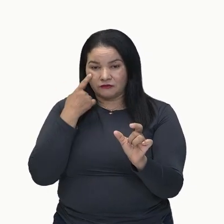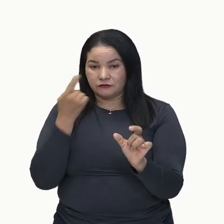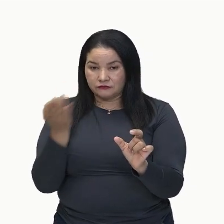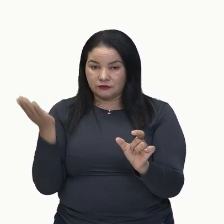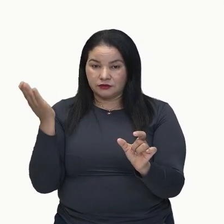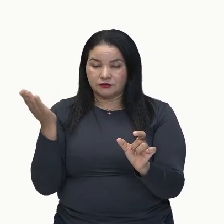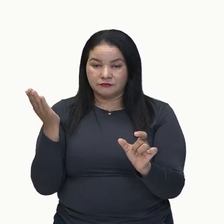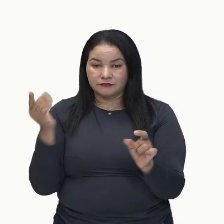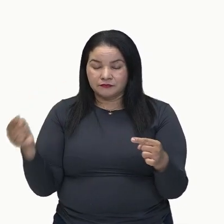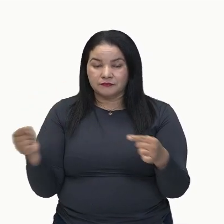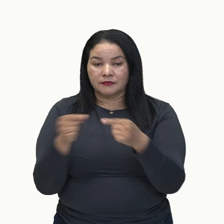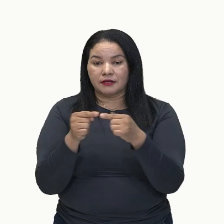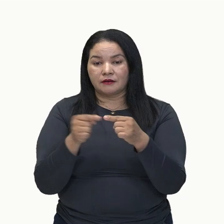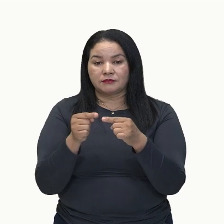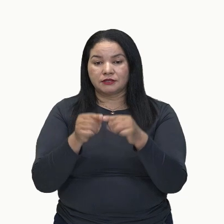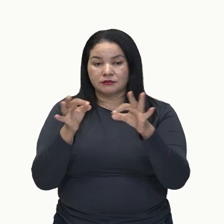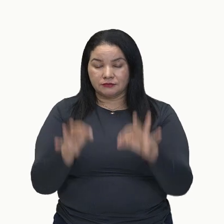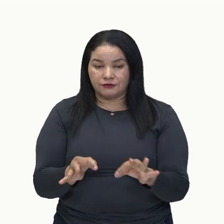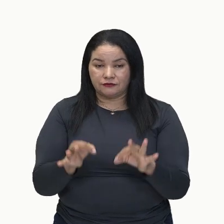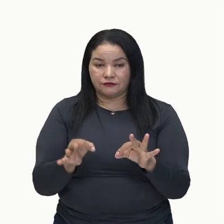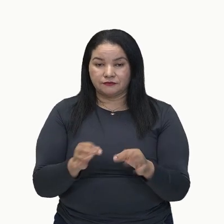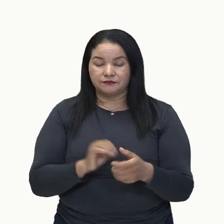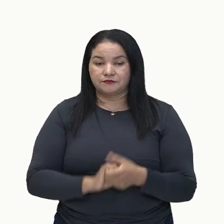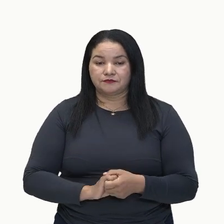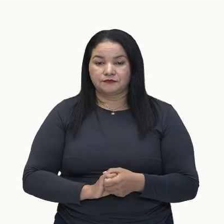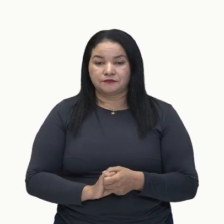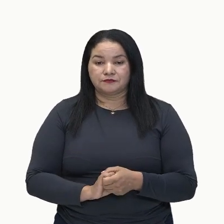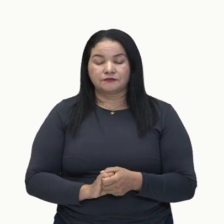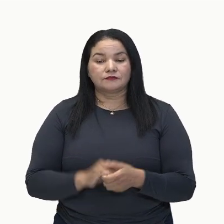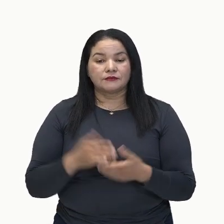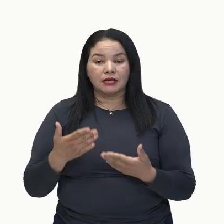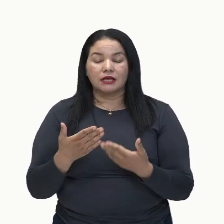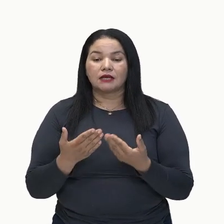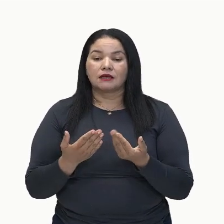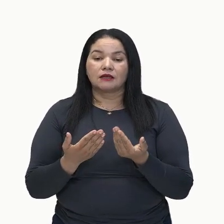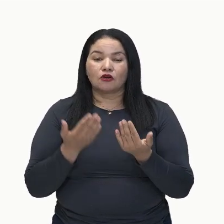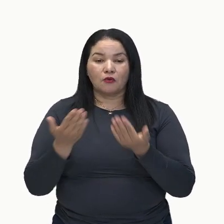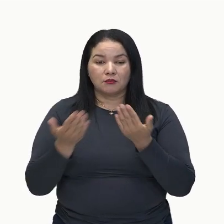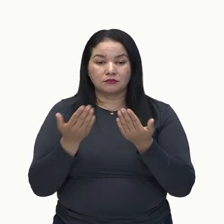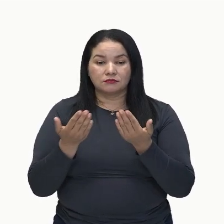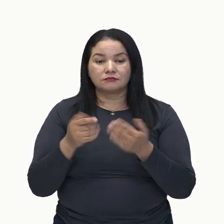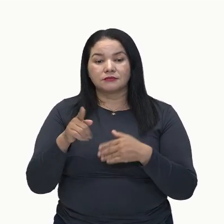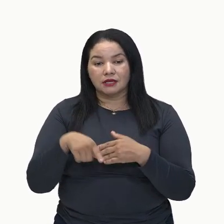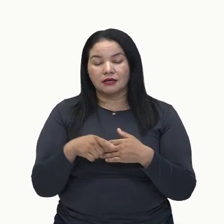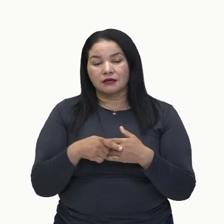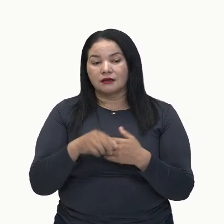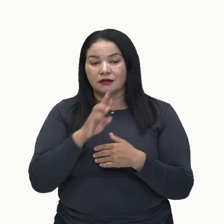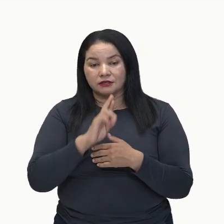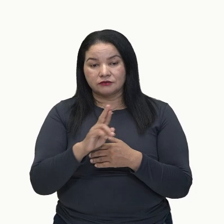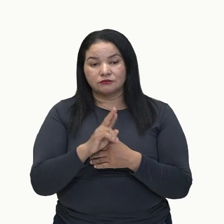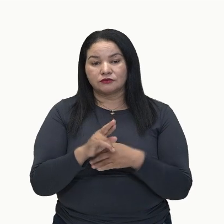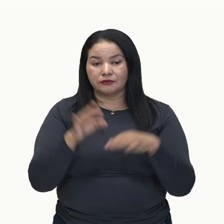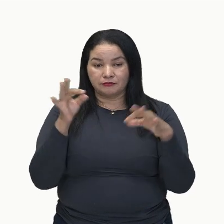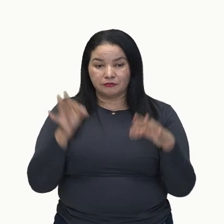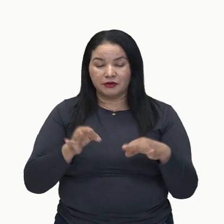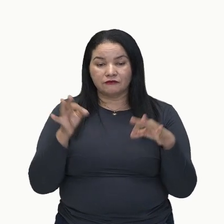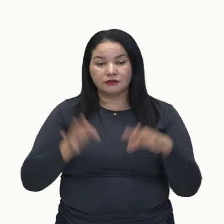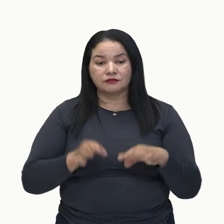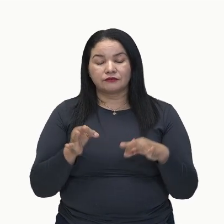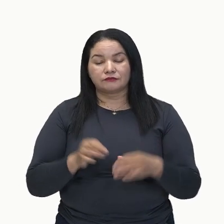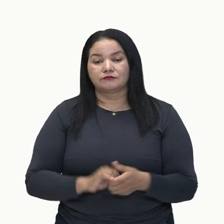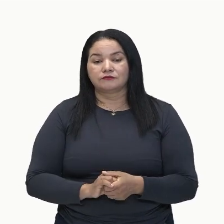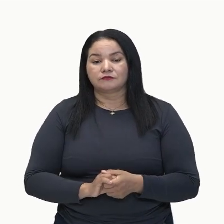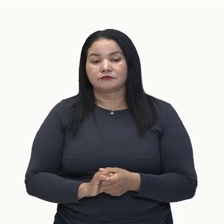maestria. Já temos aí marcado, né, que é como se fosse perfeição. Trazendo aí